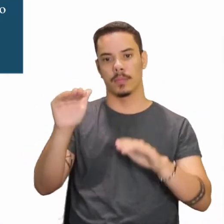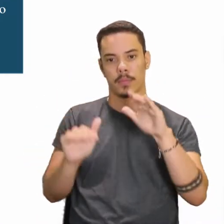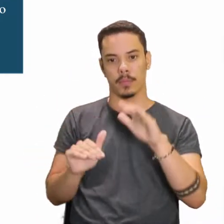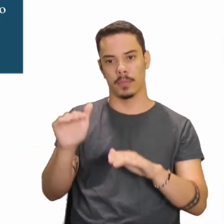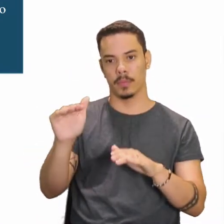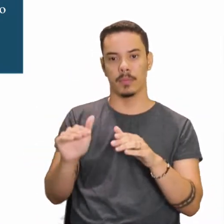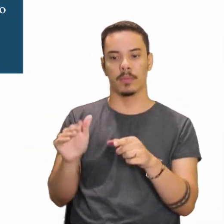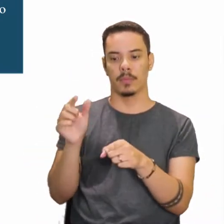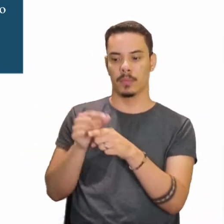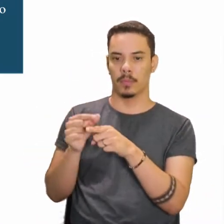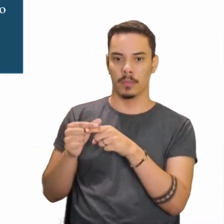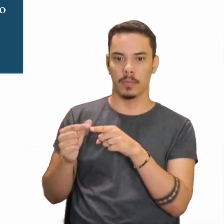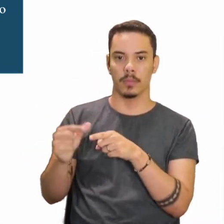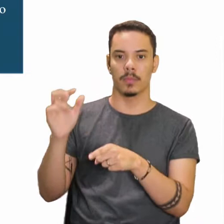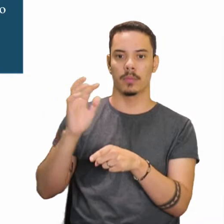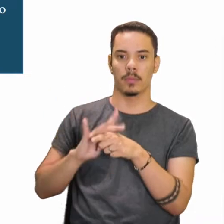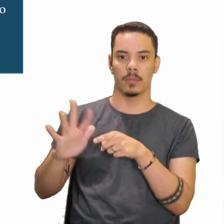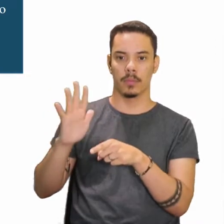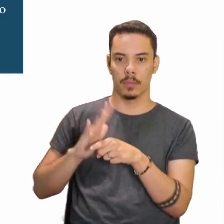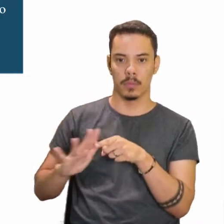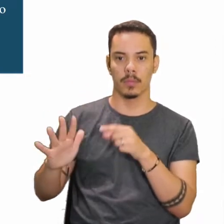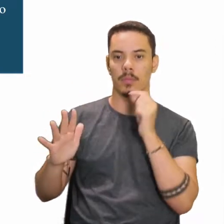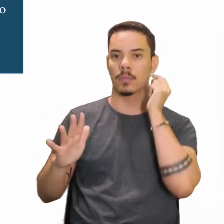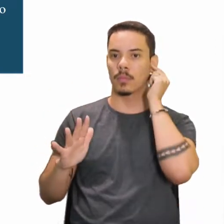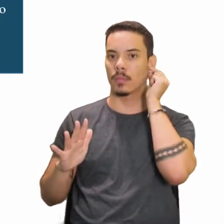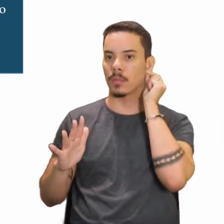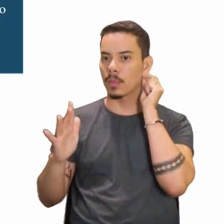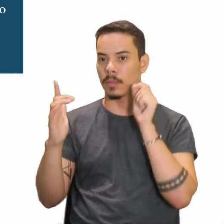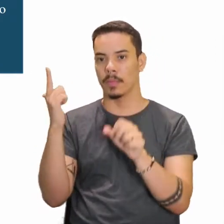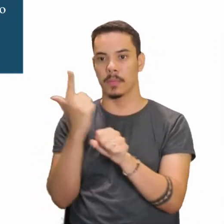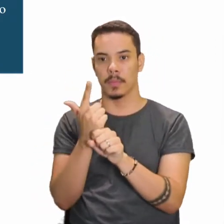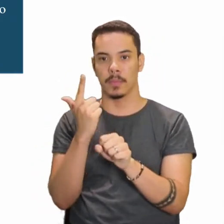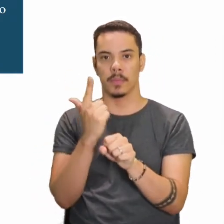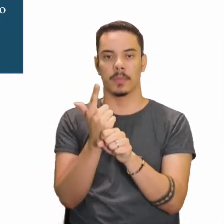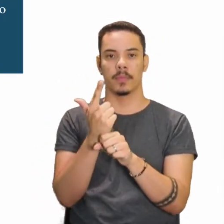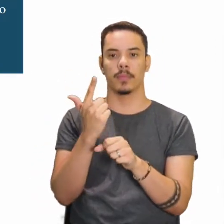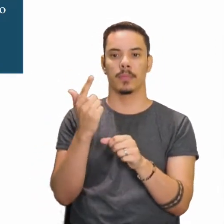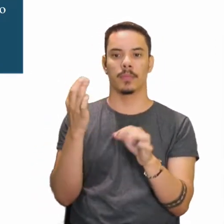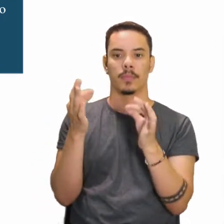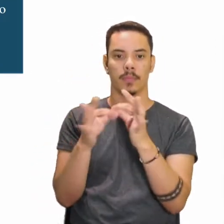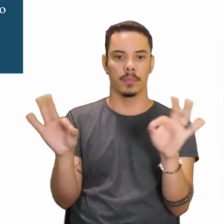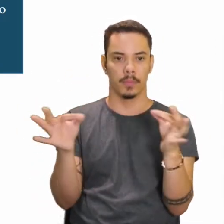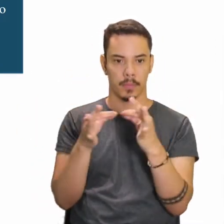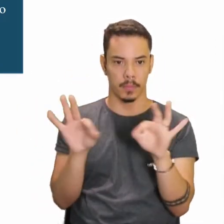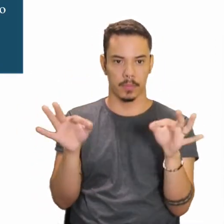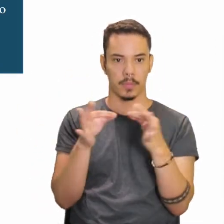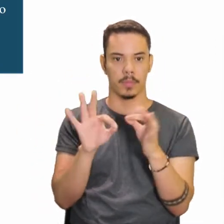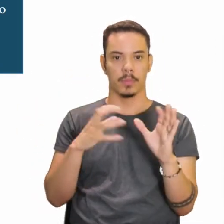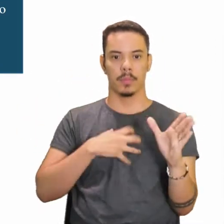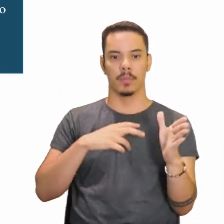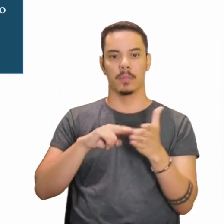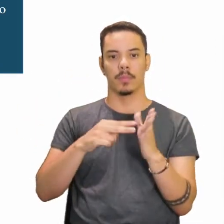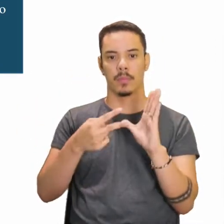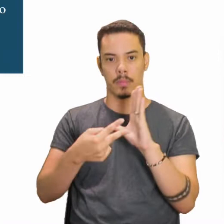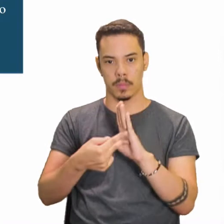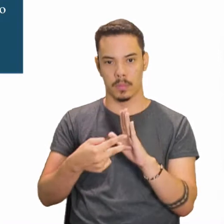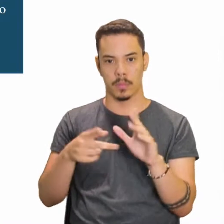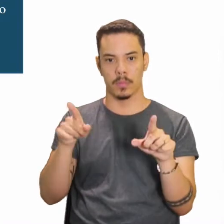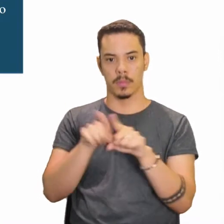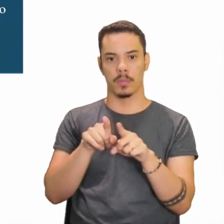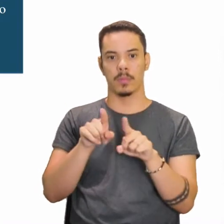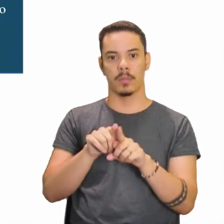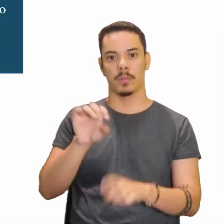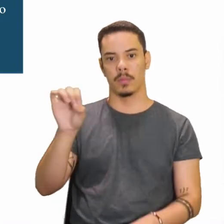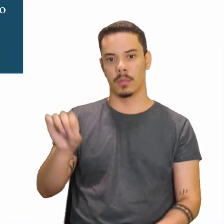tanto fonético, fonológica, lexical, sintática, semântica e